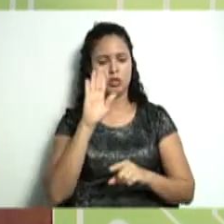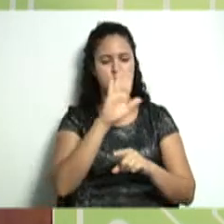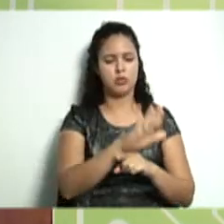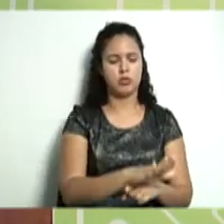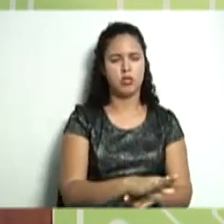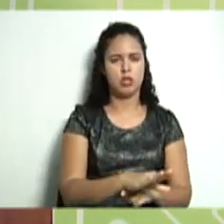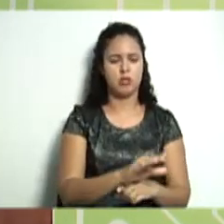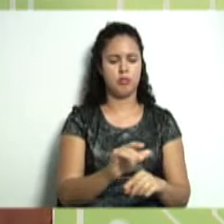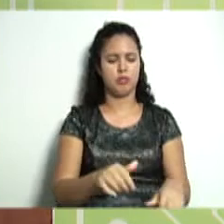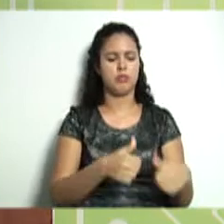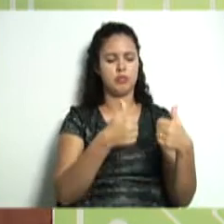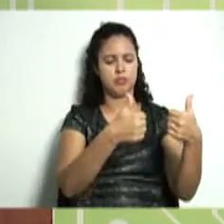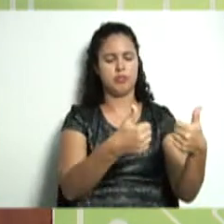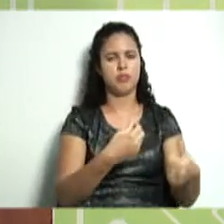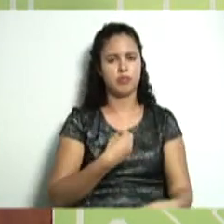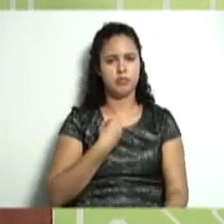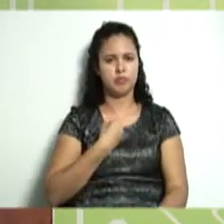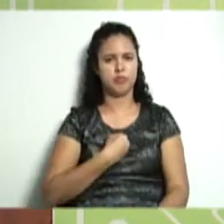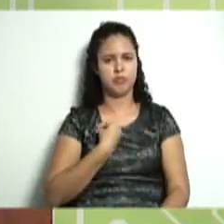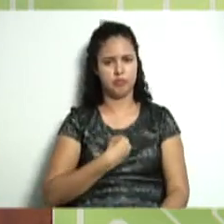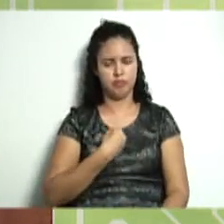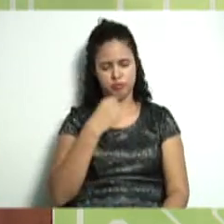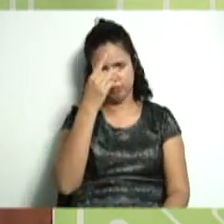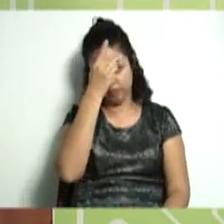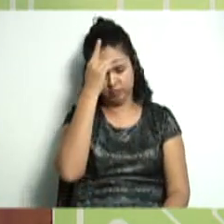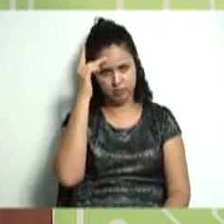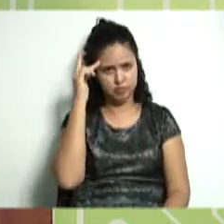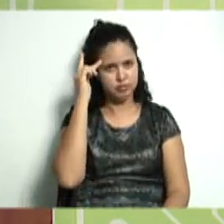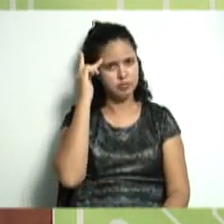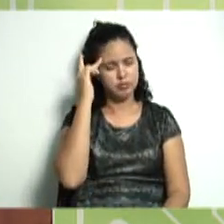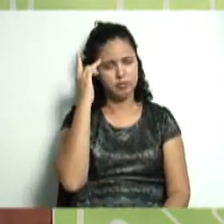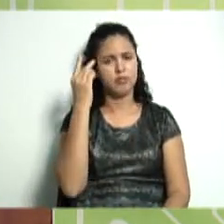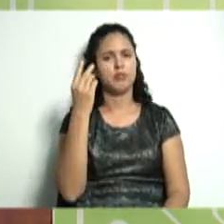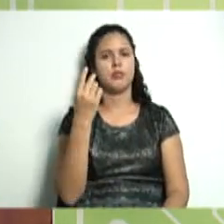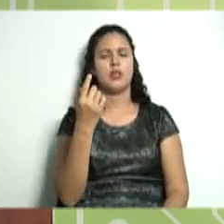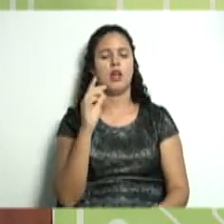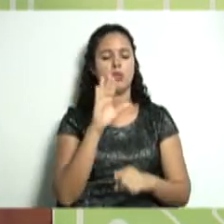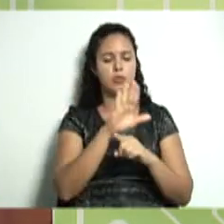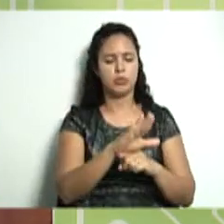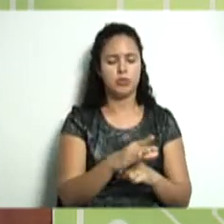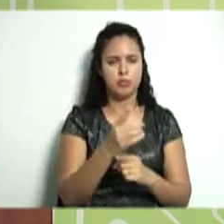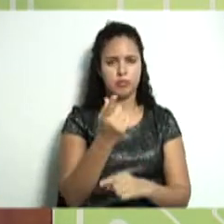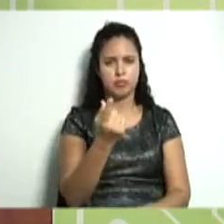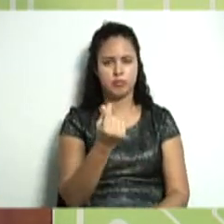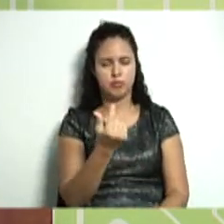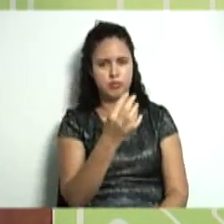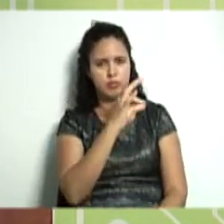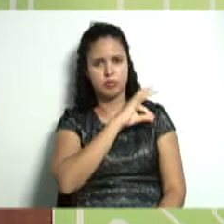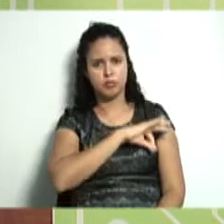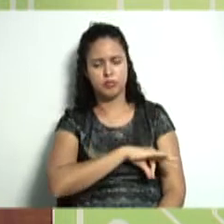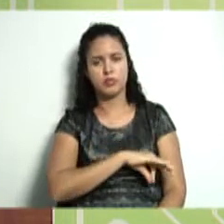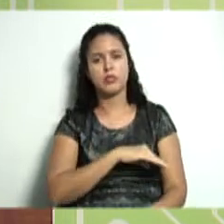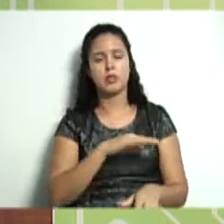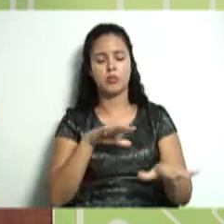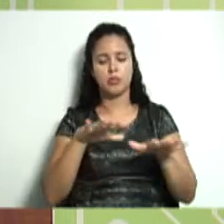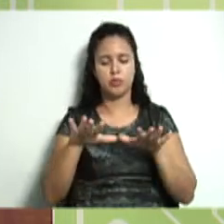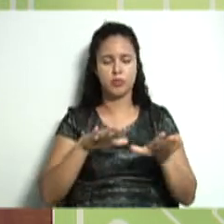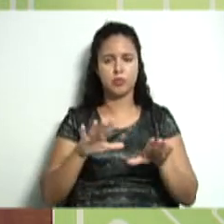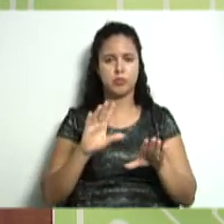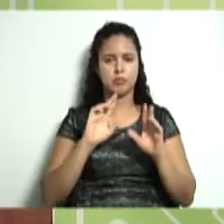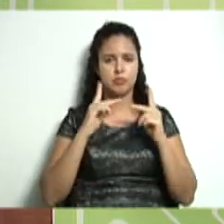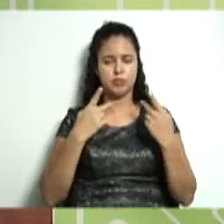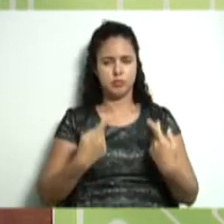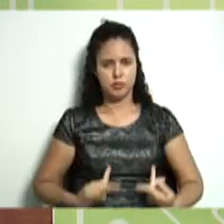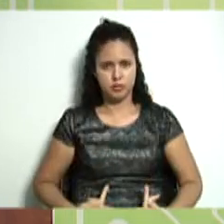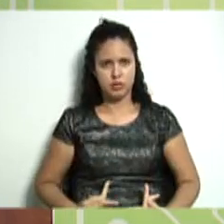pessoa, melhorar a vida da pessoa através daquela obtenção de renda. Então, veja qual o movimento ou perfil